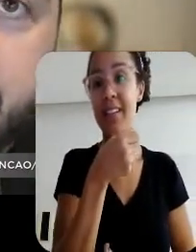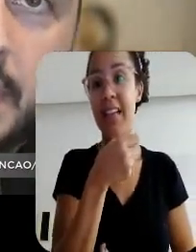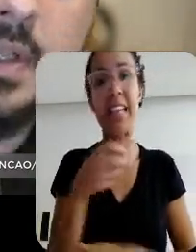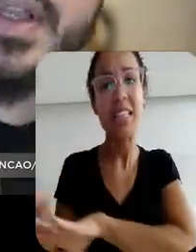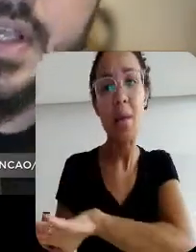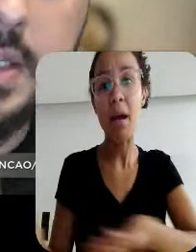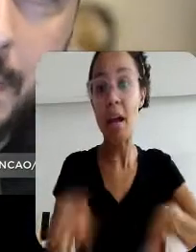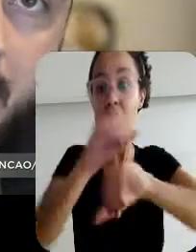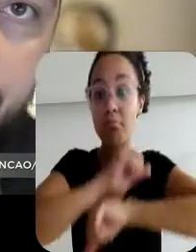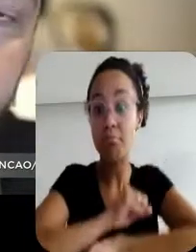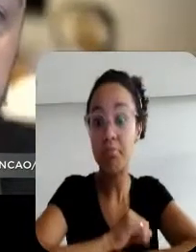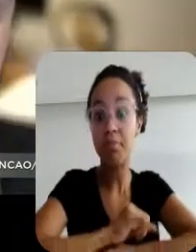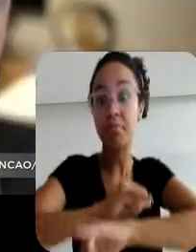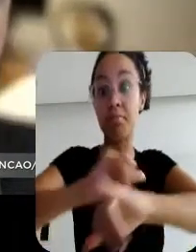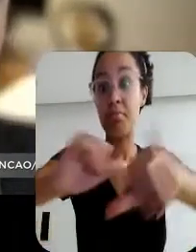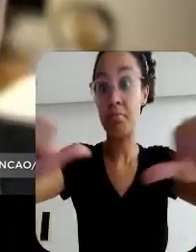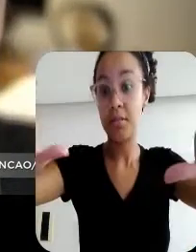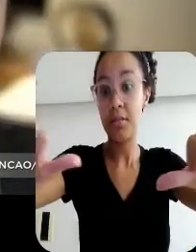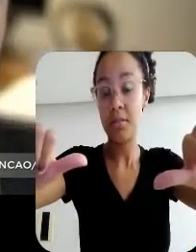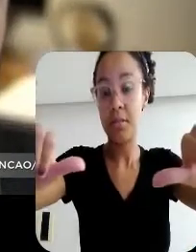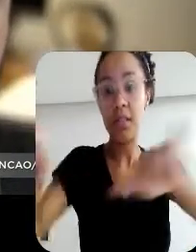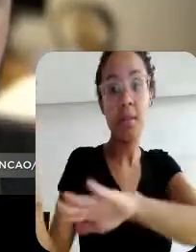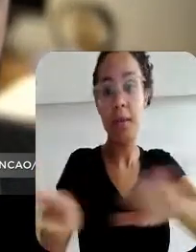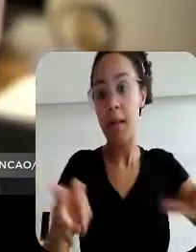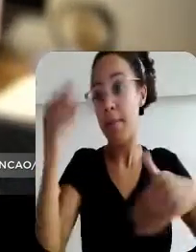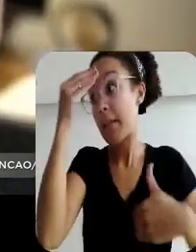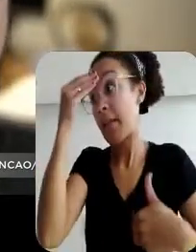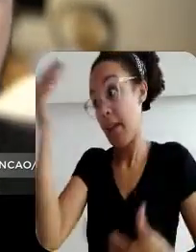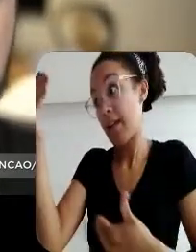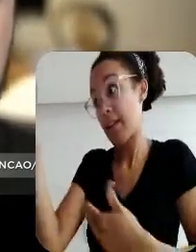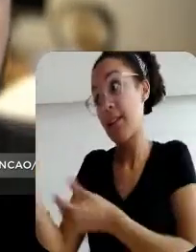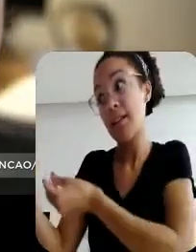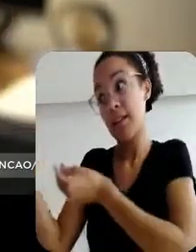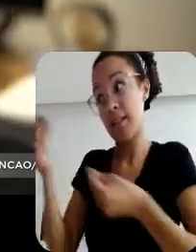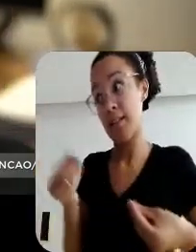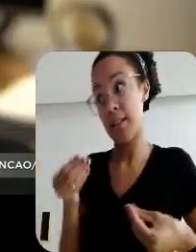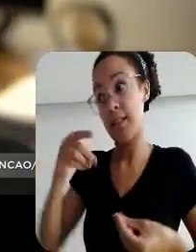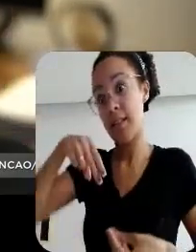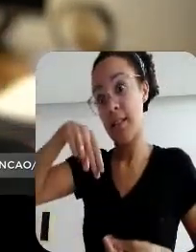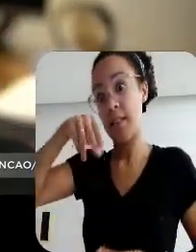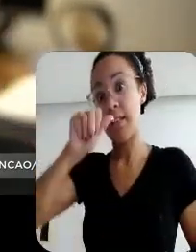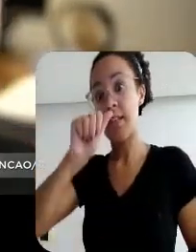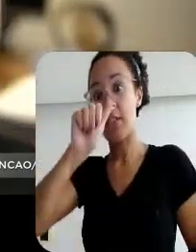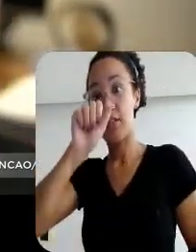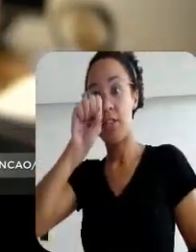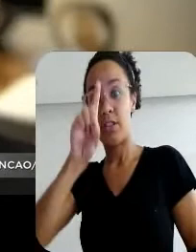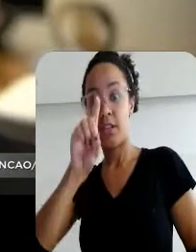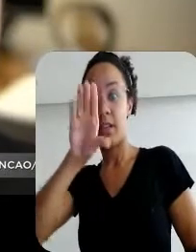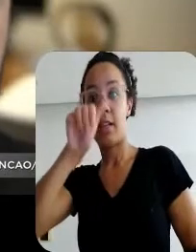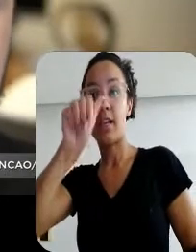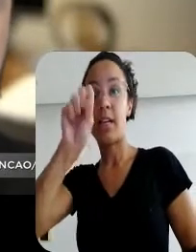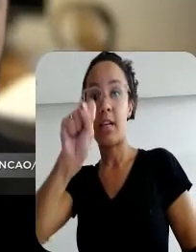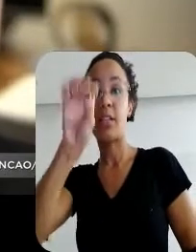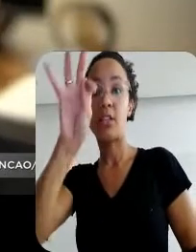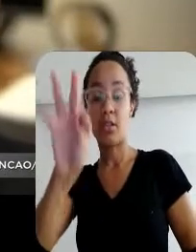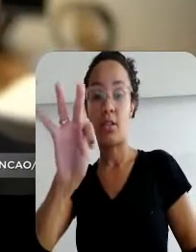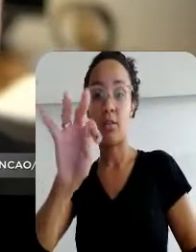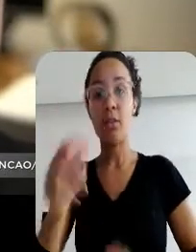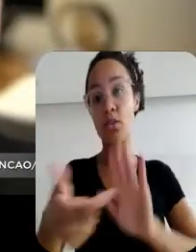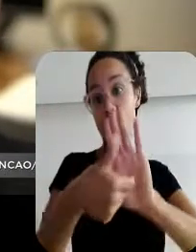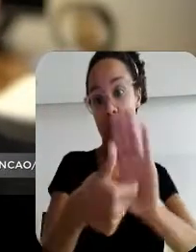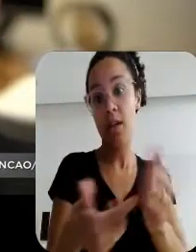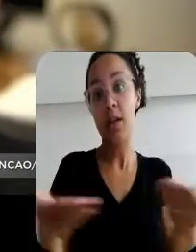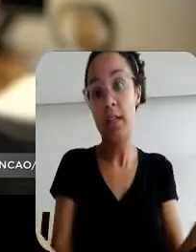cedeu esse pedaço para eu passar para vocês aqui. Esse áudio viralizou essa semana porque as pessoas estavam ouvindo a gente falando em 2016